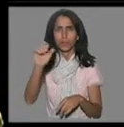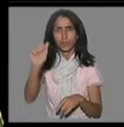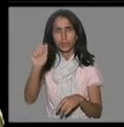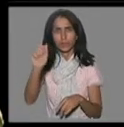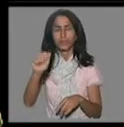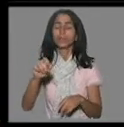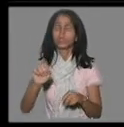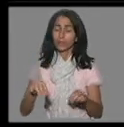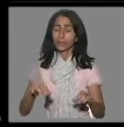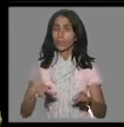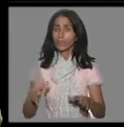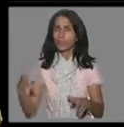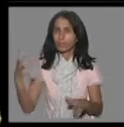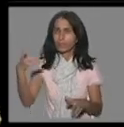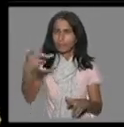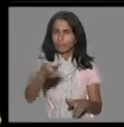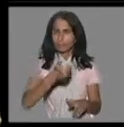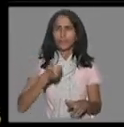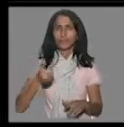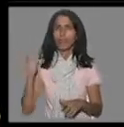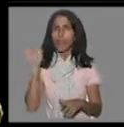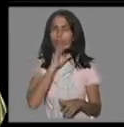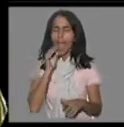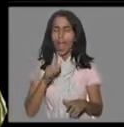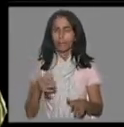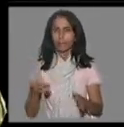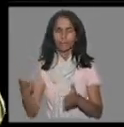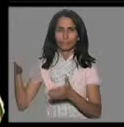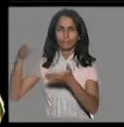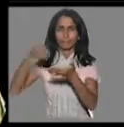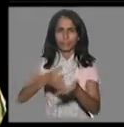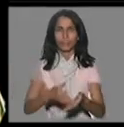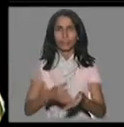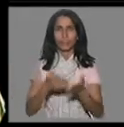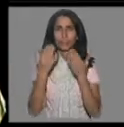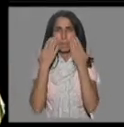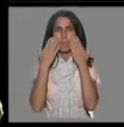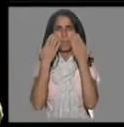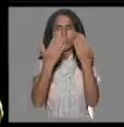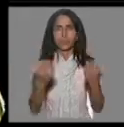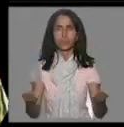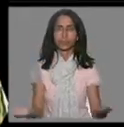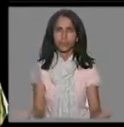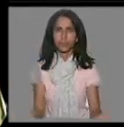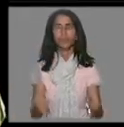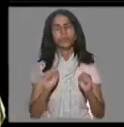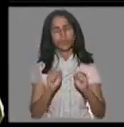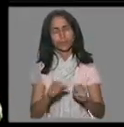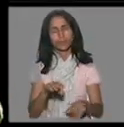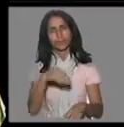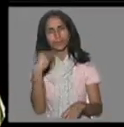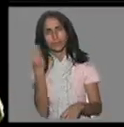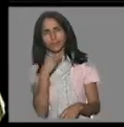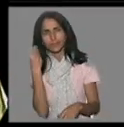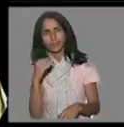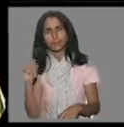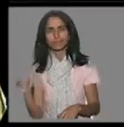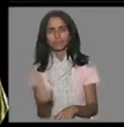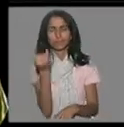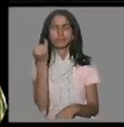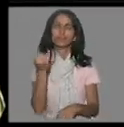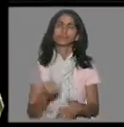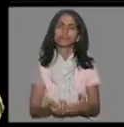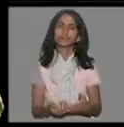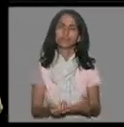que é fortíssimo, ela tem uma chegada imediata. E então você pode aproveitar essa plataforma